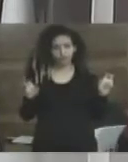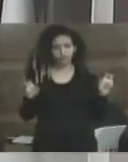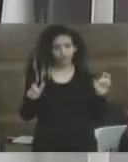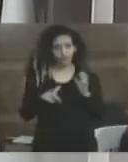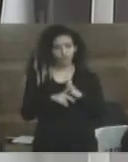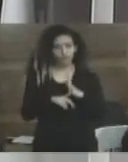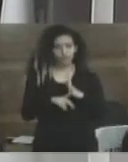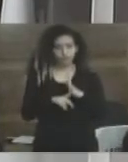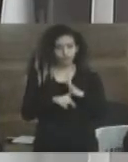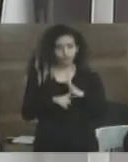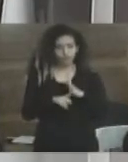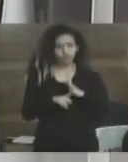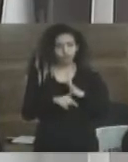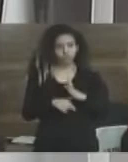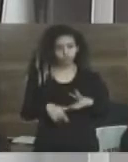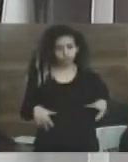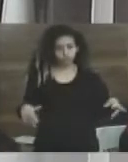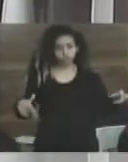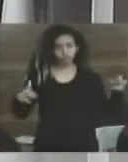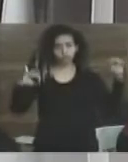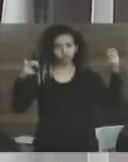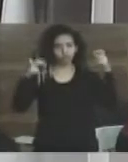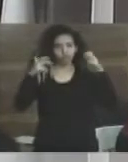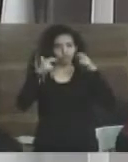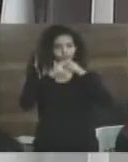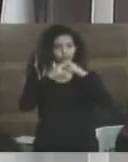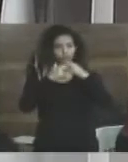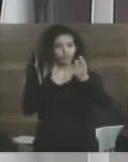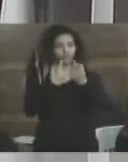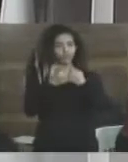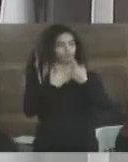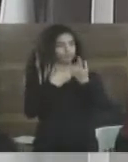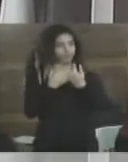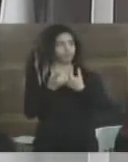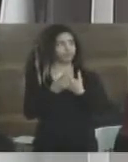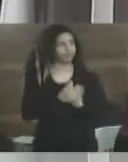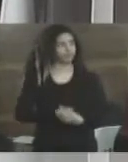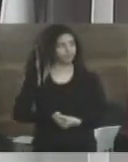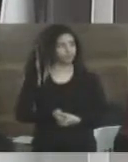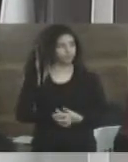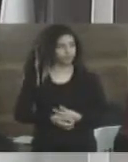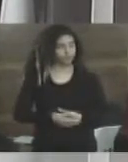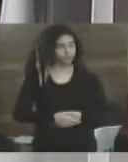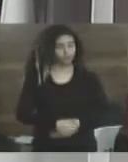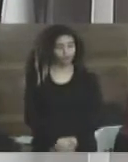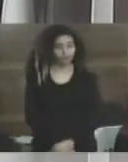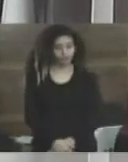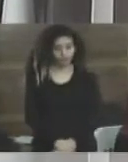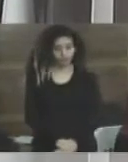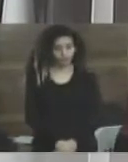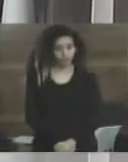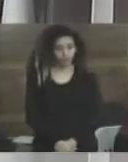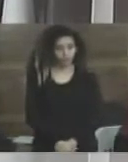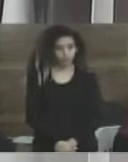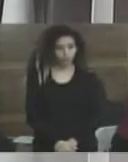pertinentes à antiga passarela localizada na rodovia Procurador